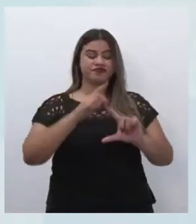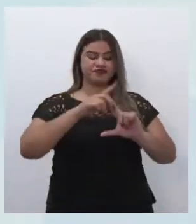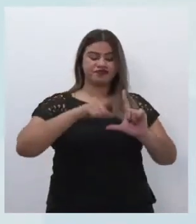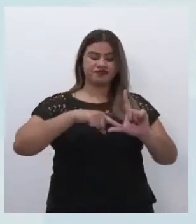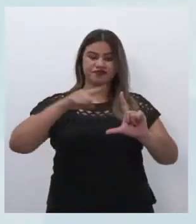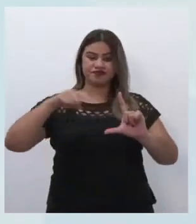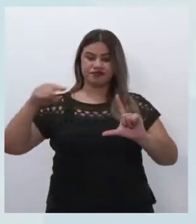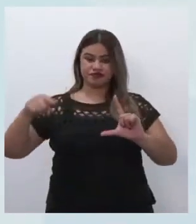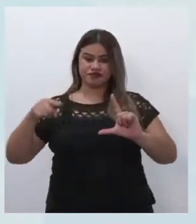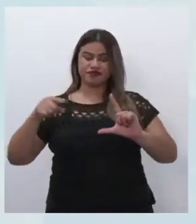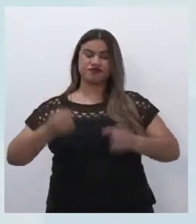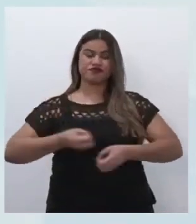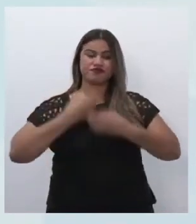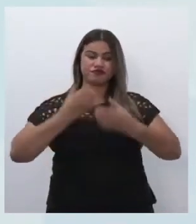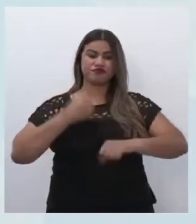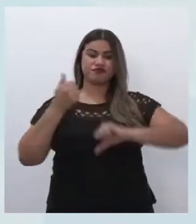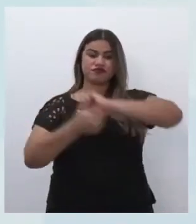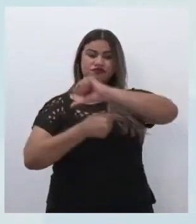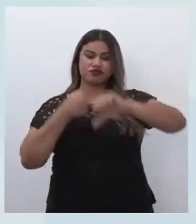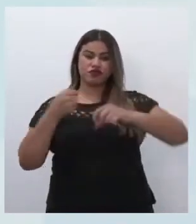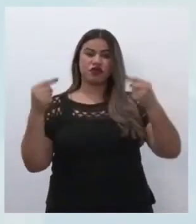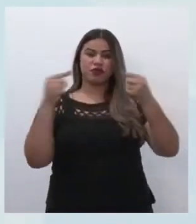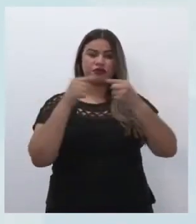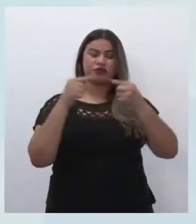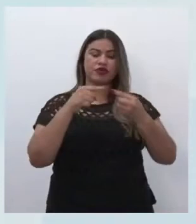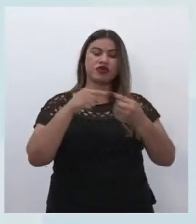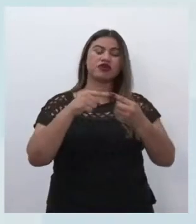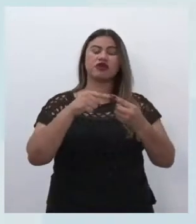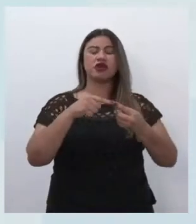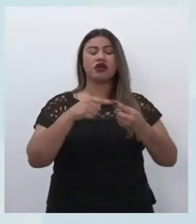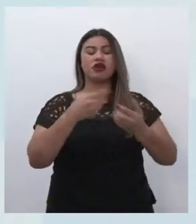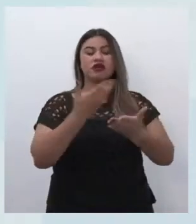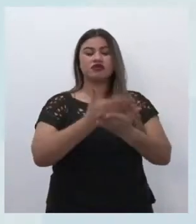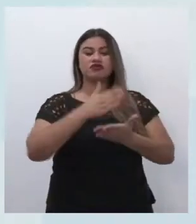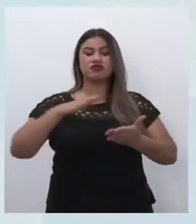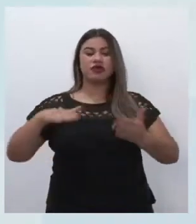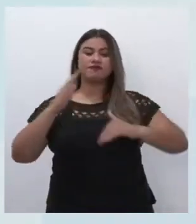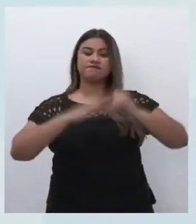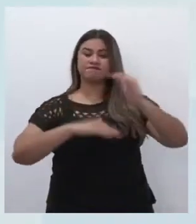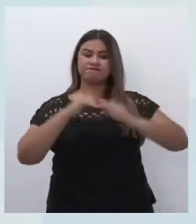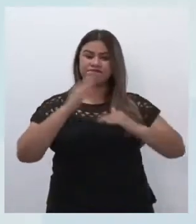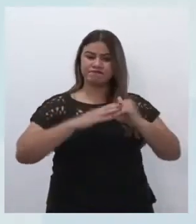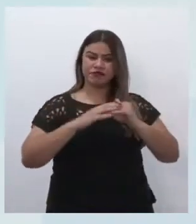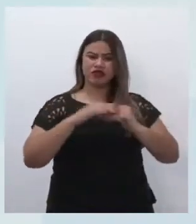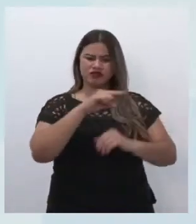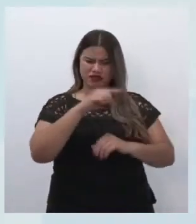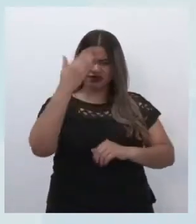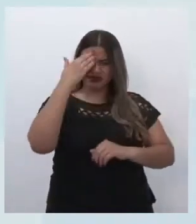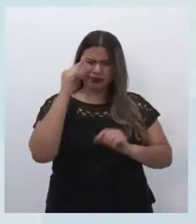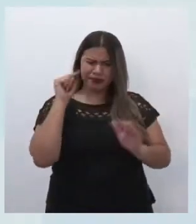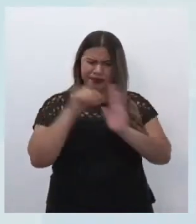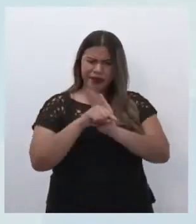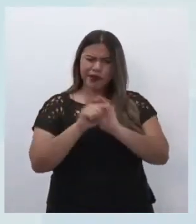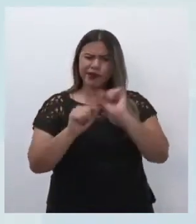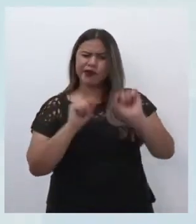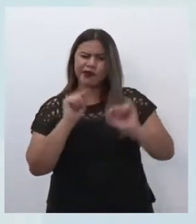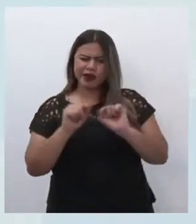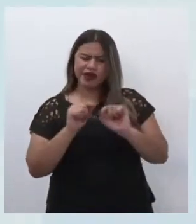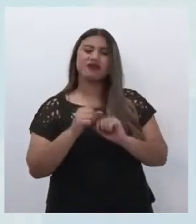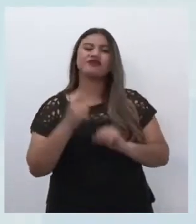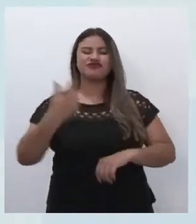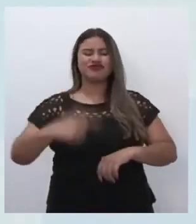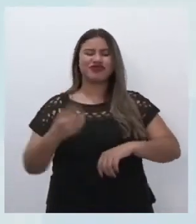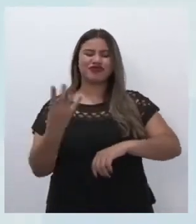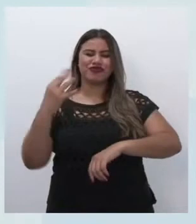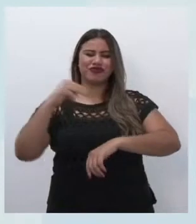vocês fariam para trabalhar com seus estudantes essa habilidade. Deu para entender a pergunta? Então, mais 4 minutos